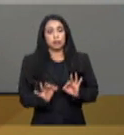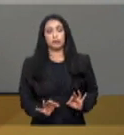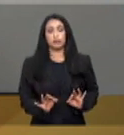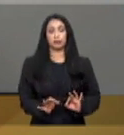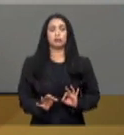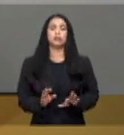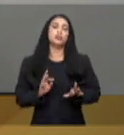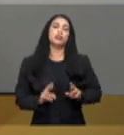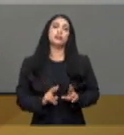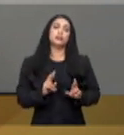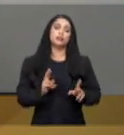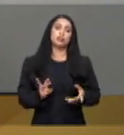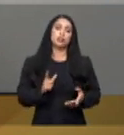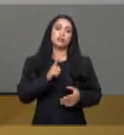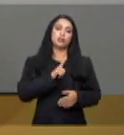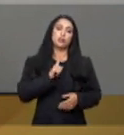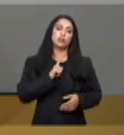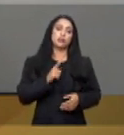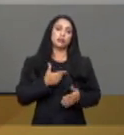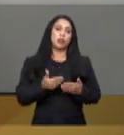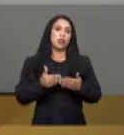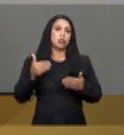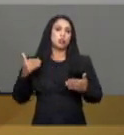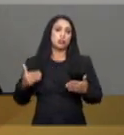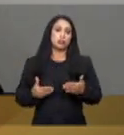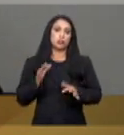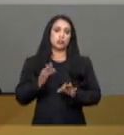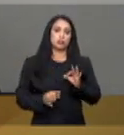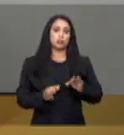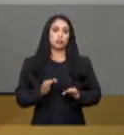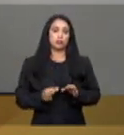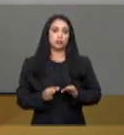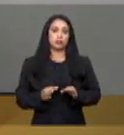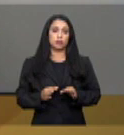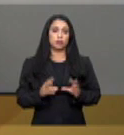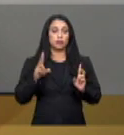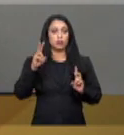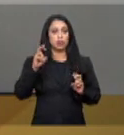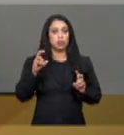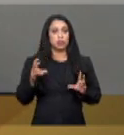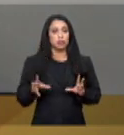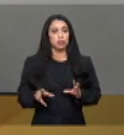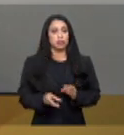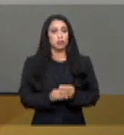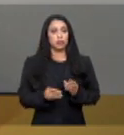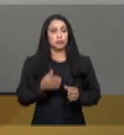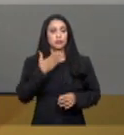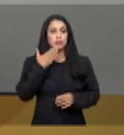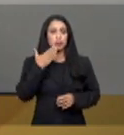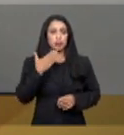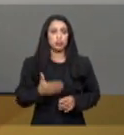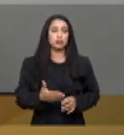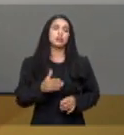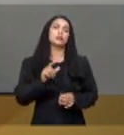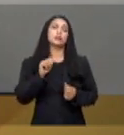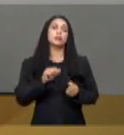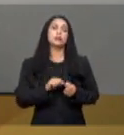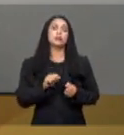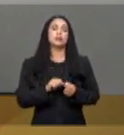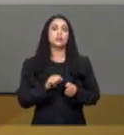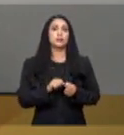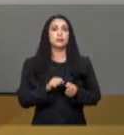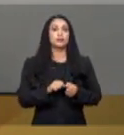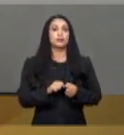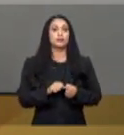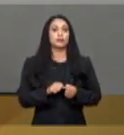contrário, inviabiliza-se o cumprimento retroativo dos julgados. Fecho aspas, pede que seja conferido efeito